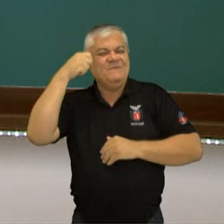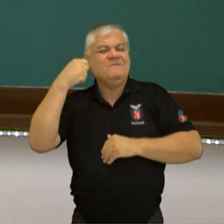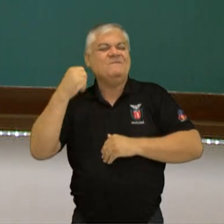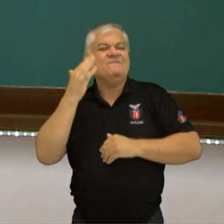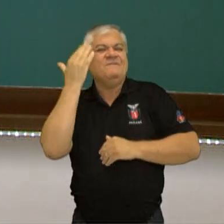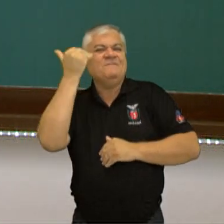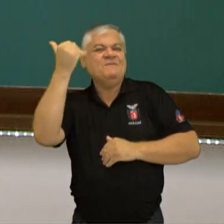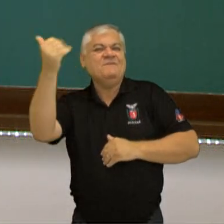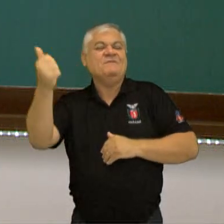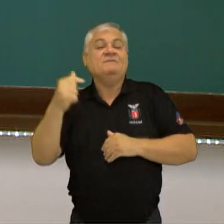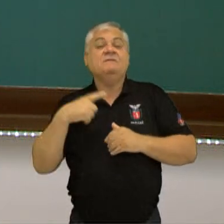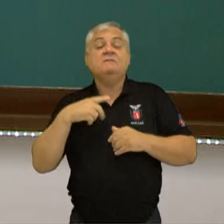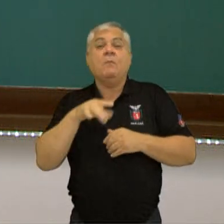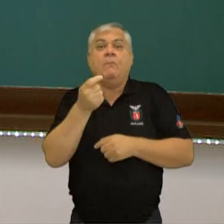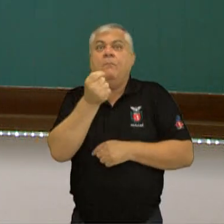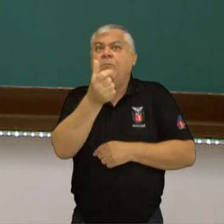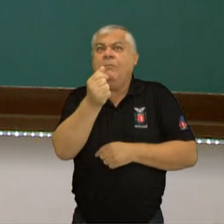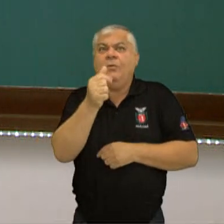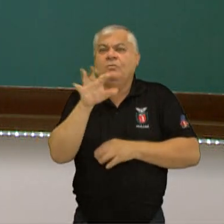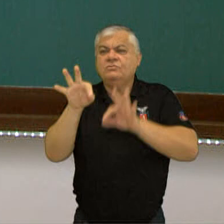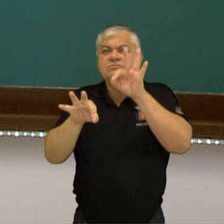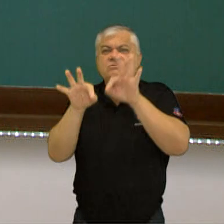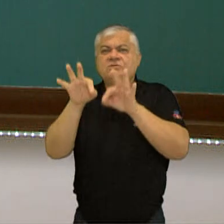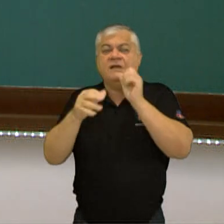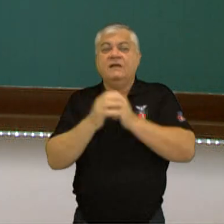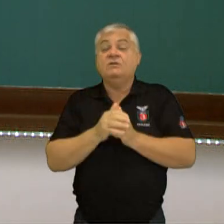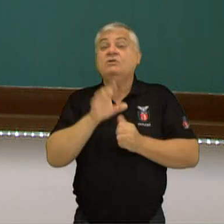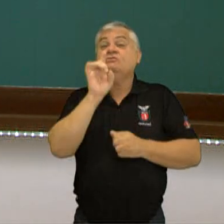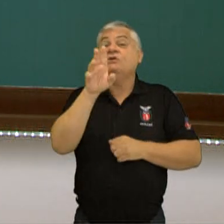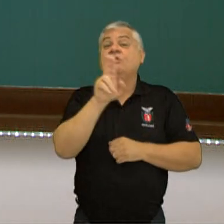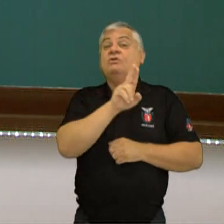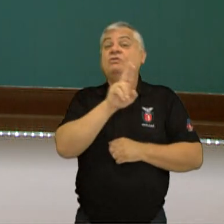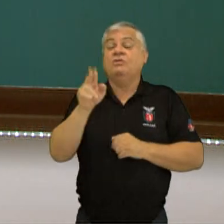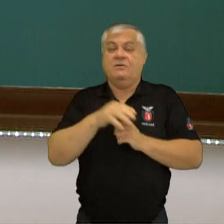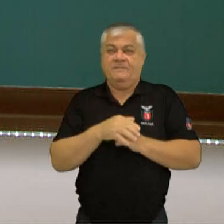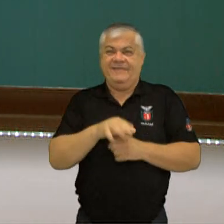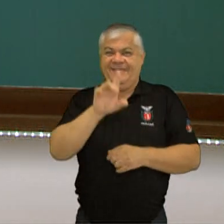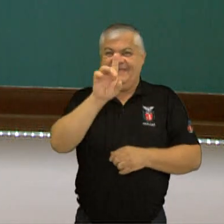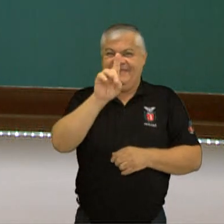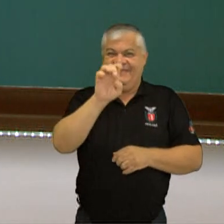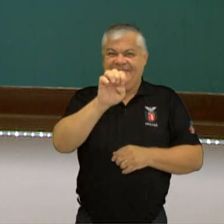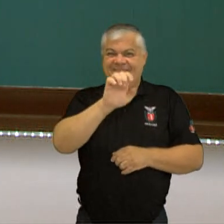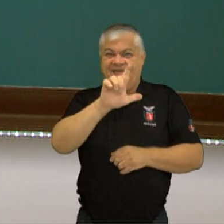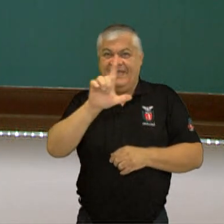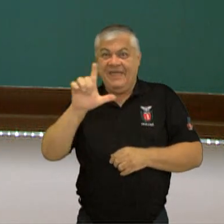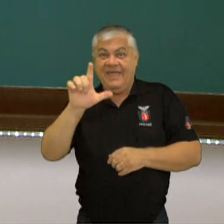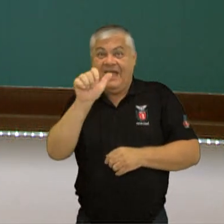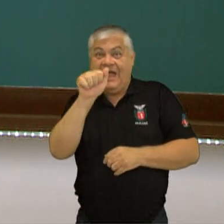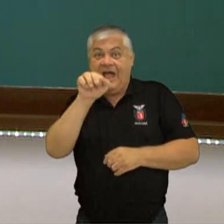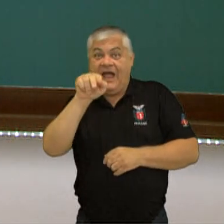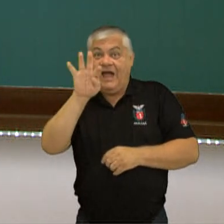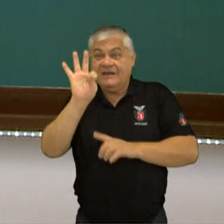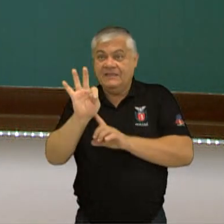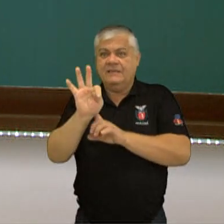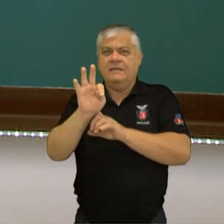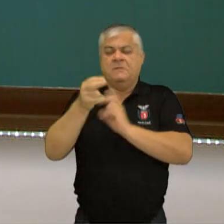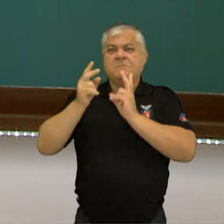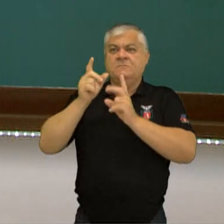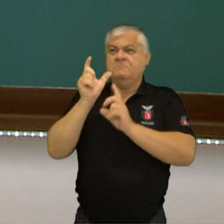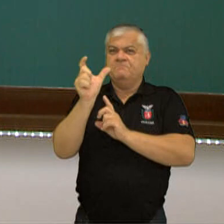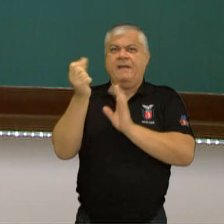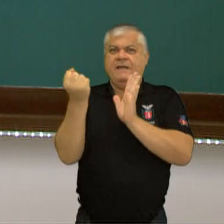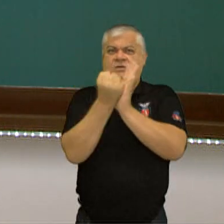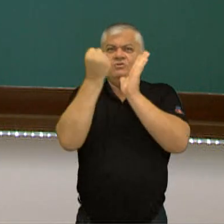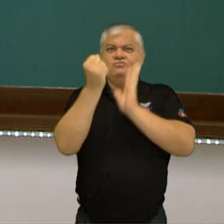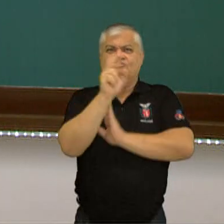falar nessa concepção. Só no nome Comédia dell'arte, que aí isso vai perpetuar depois